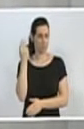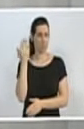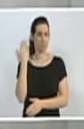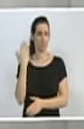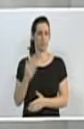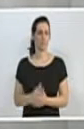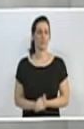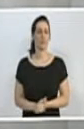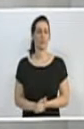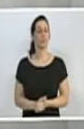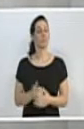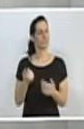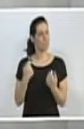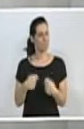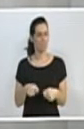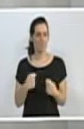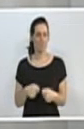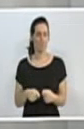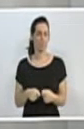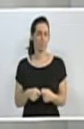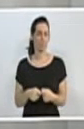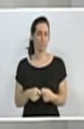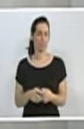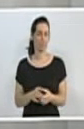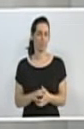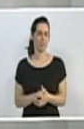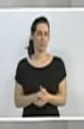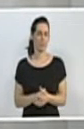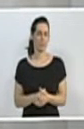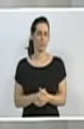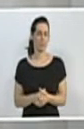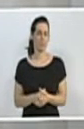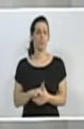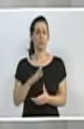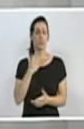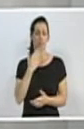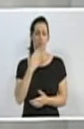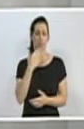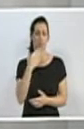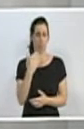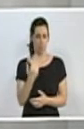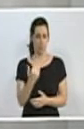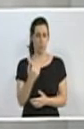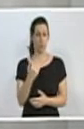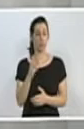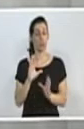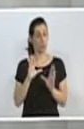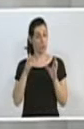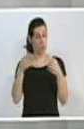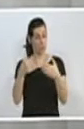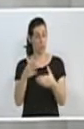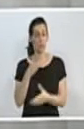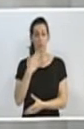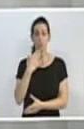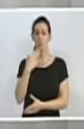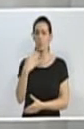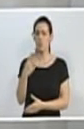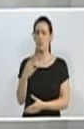se fazia necessária a reivindicação da nossa comunidade para